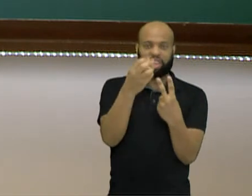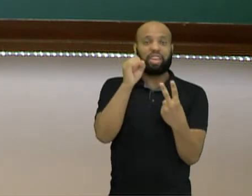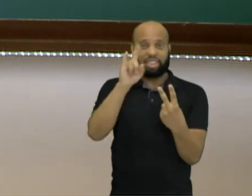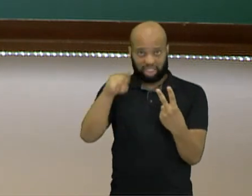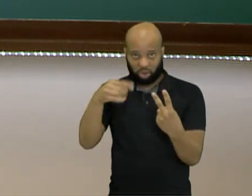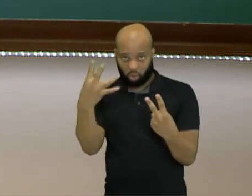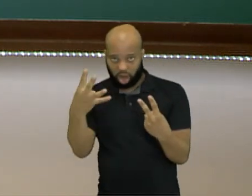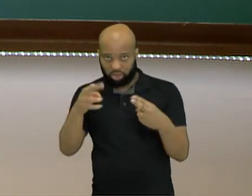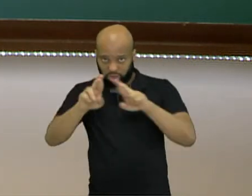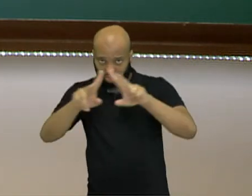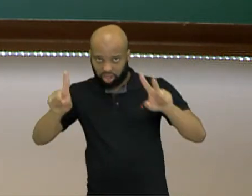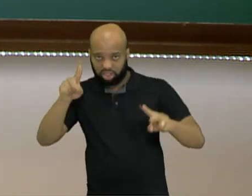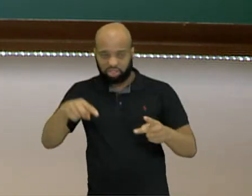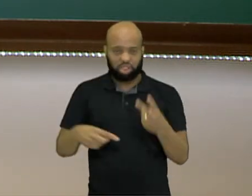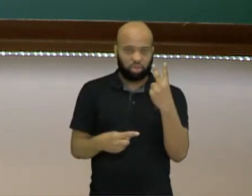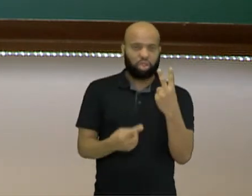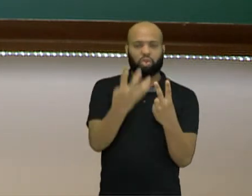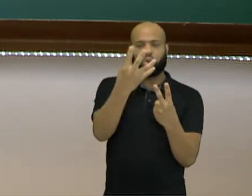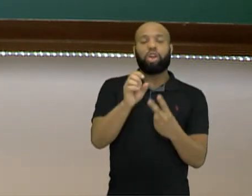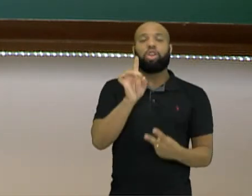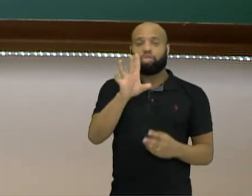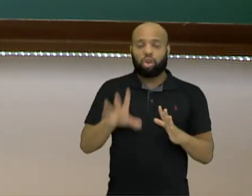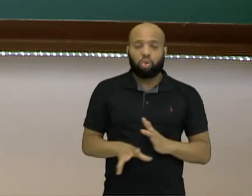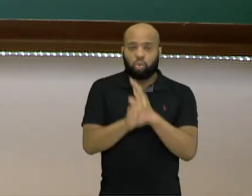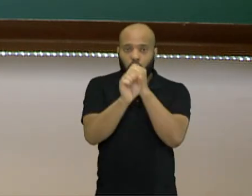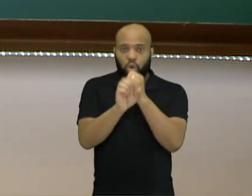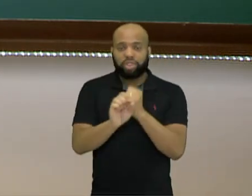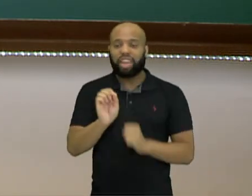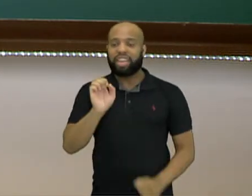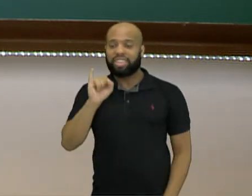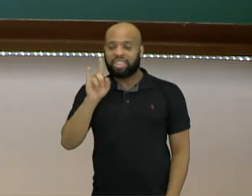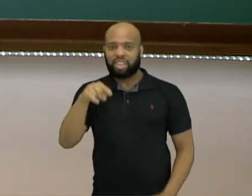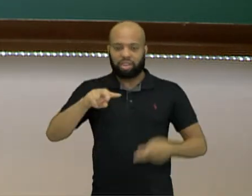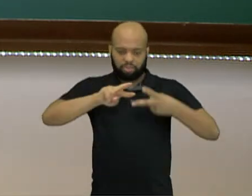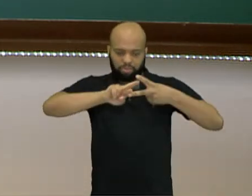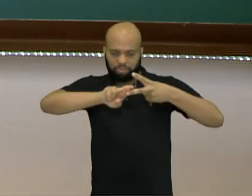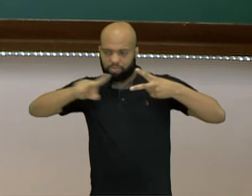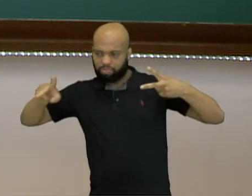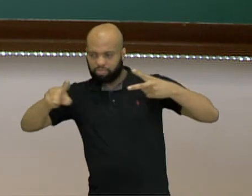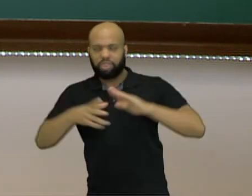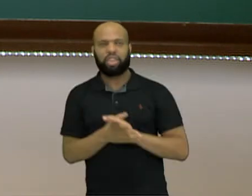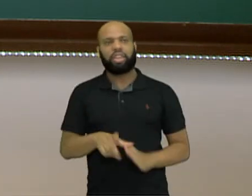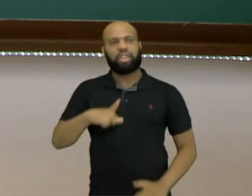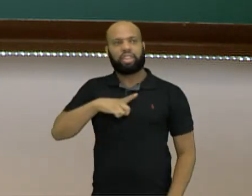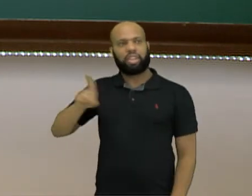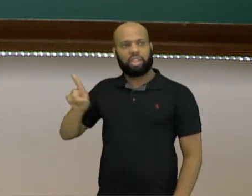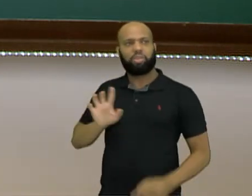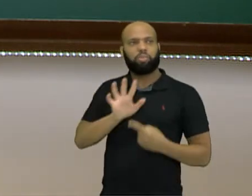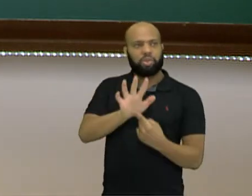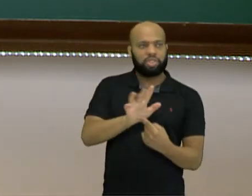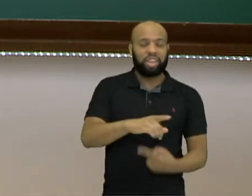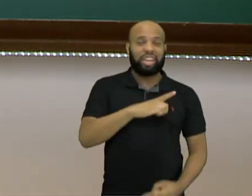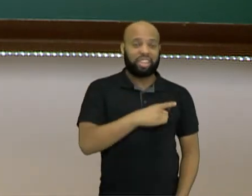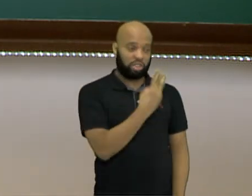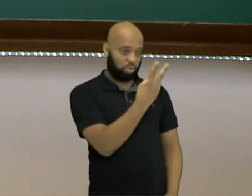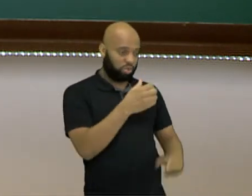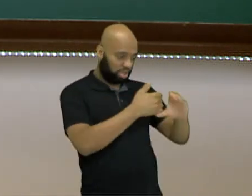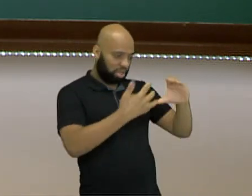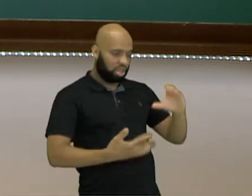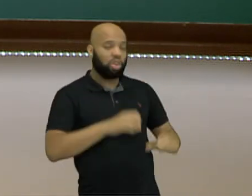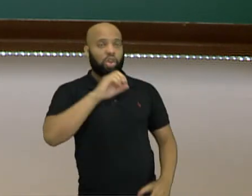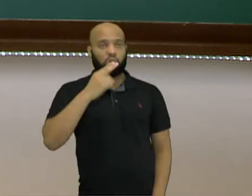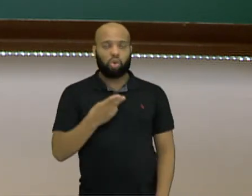assim por diante. Então, só entra na conta quem está em heterozigose. Tudo bem? Então, está aqui mostrando dihibridismo, 2